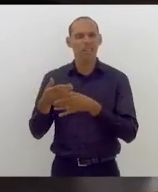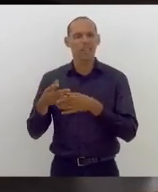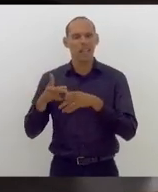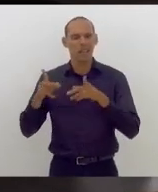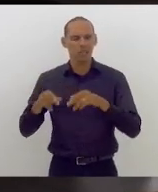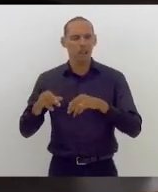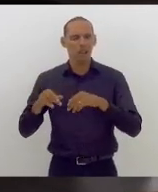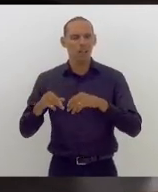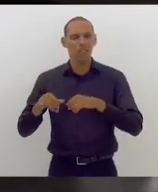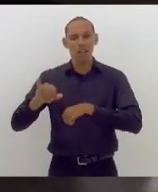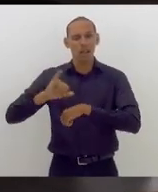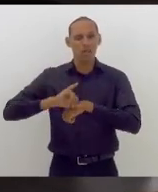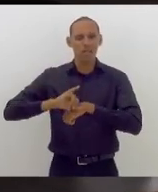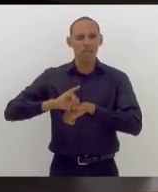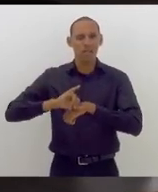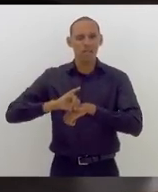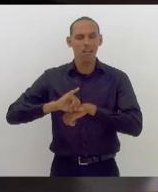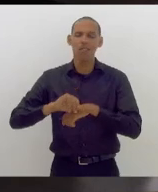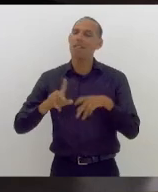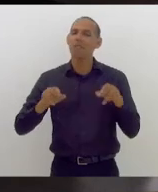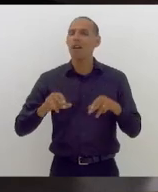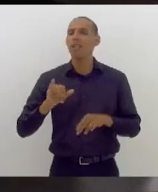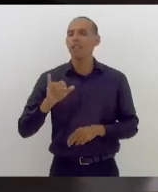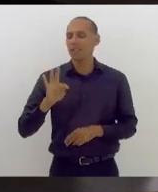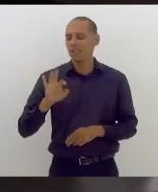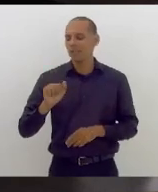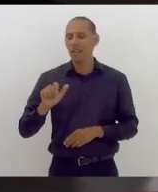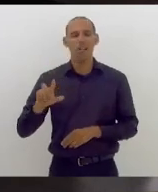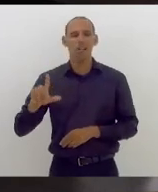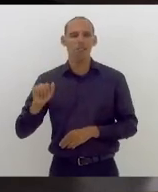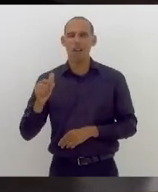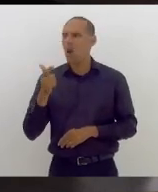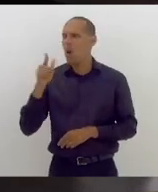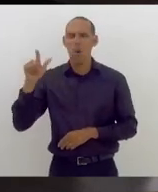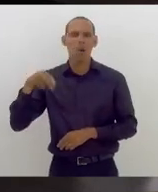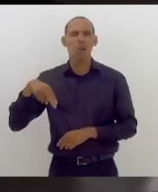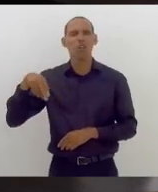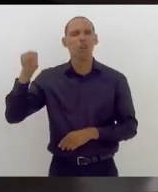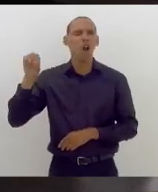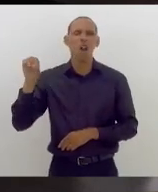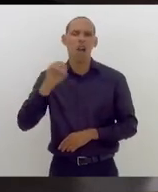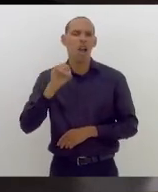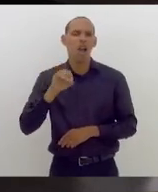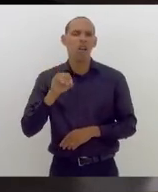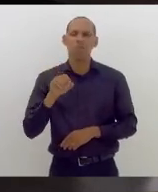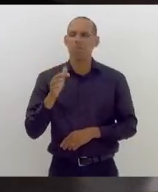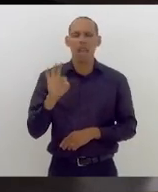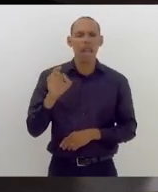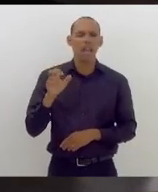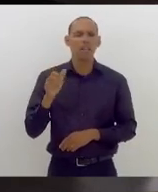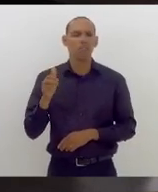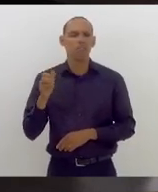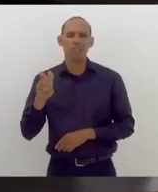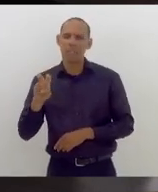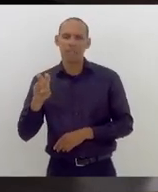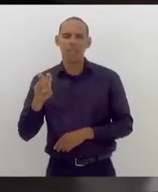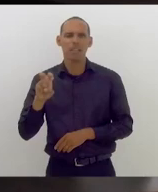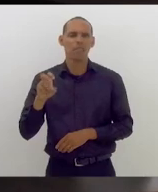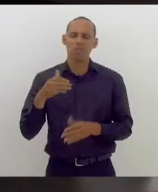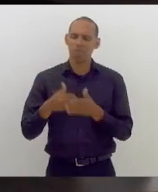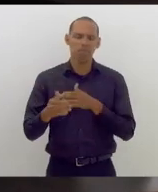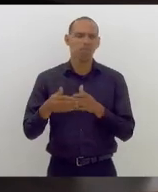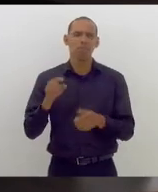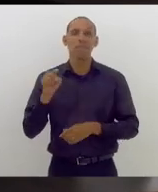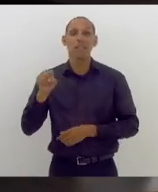a mesma forma que ele trata a cidade de Italva e todas as cidades do Noroeste Fluminense, seja ela com 10, 15, 8 mil habitantes. Então isso é uma